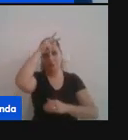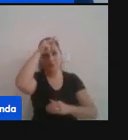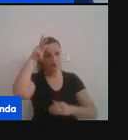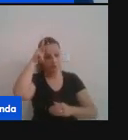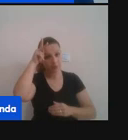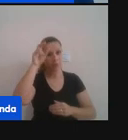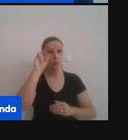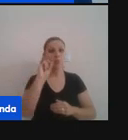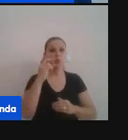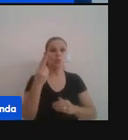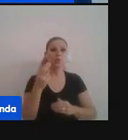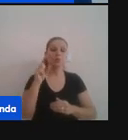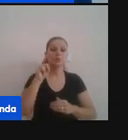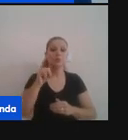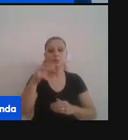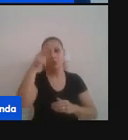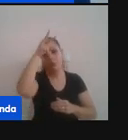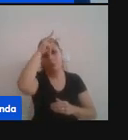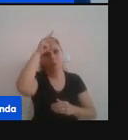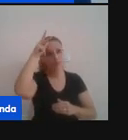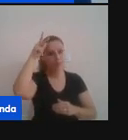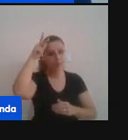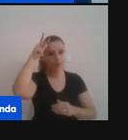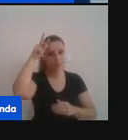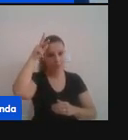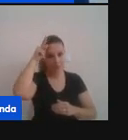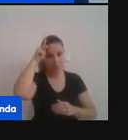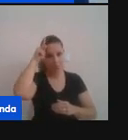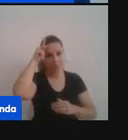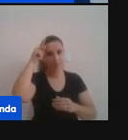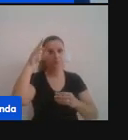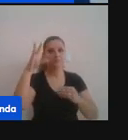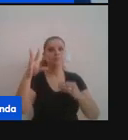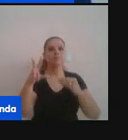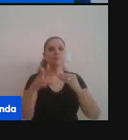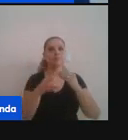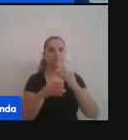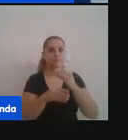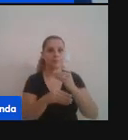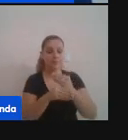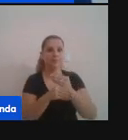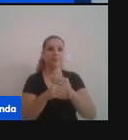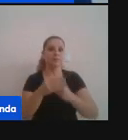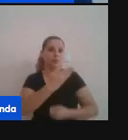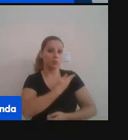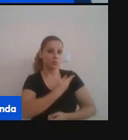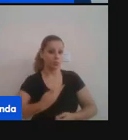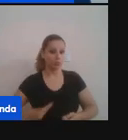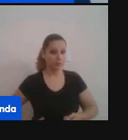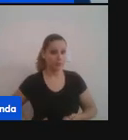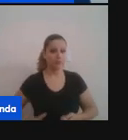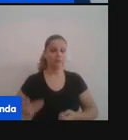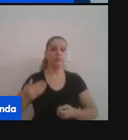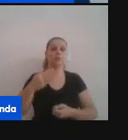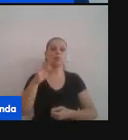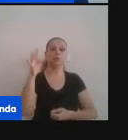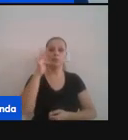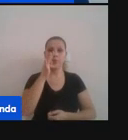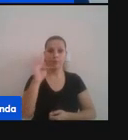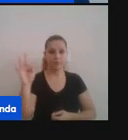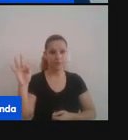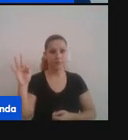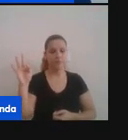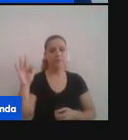Ou se o prefeito tem que assumir e implementar as deliberações de um governo estadual e de um governo federal?